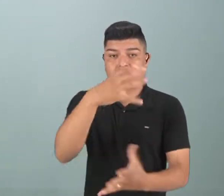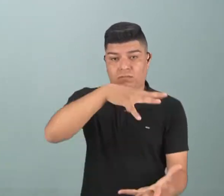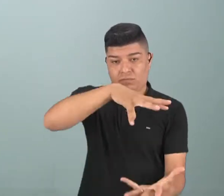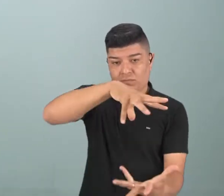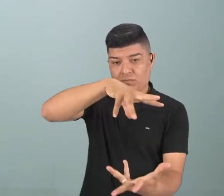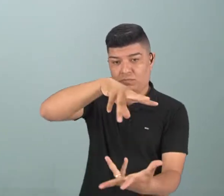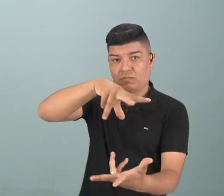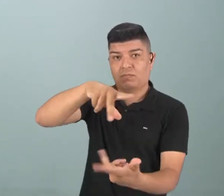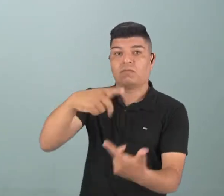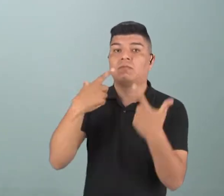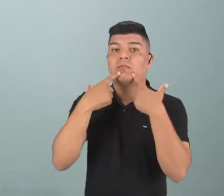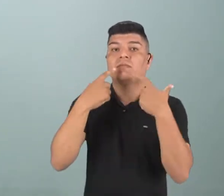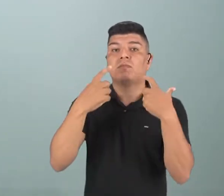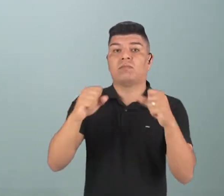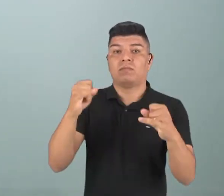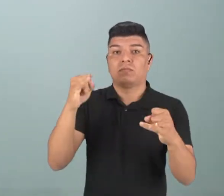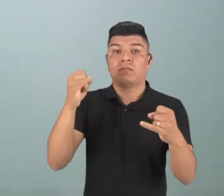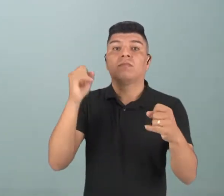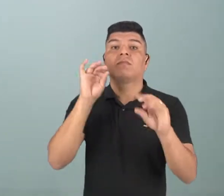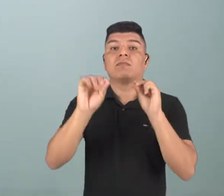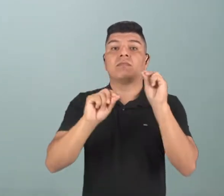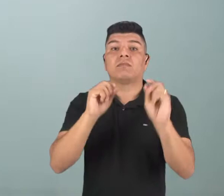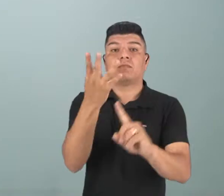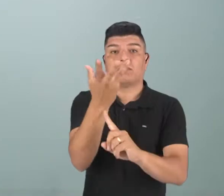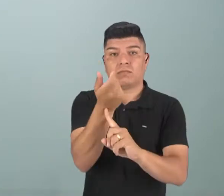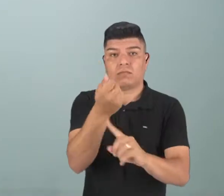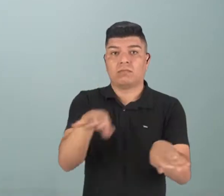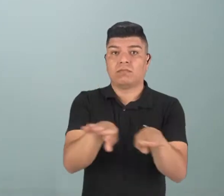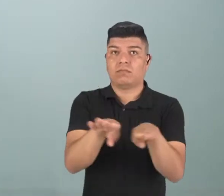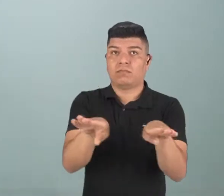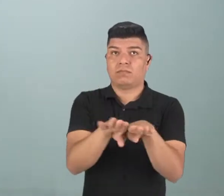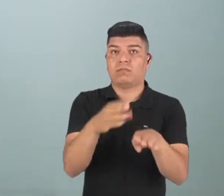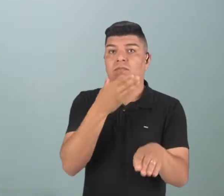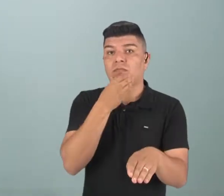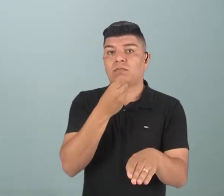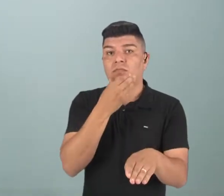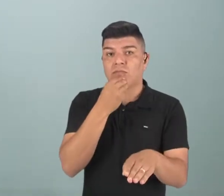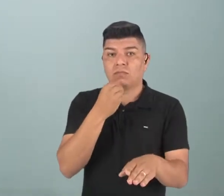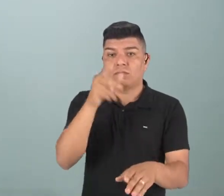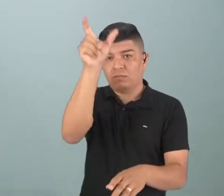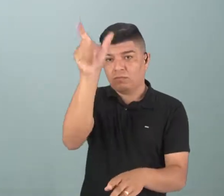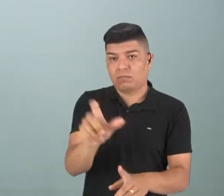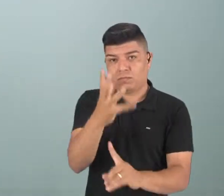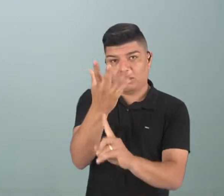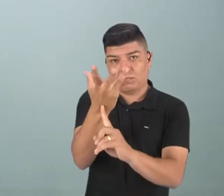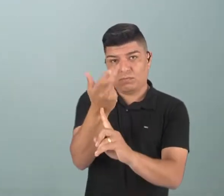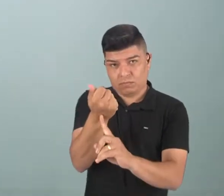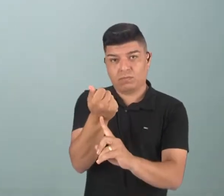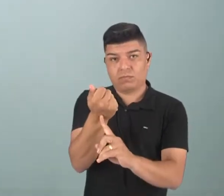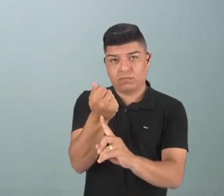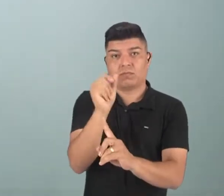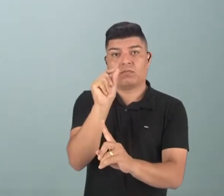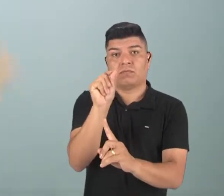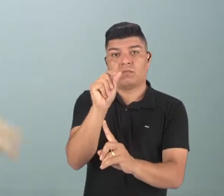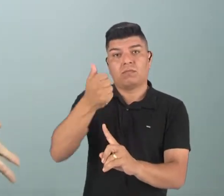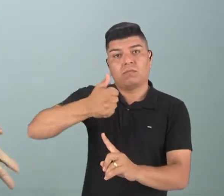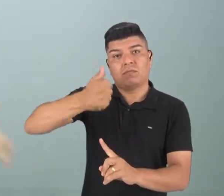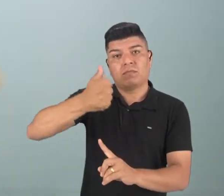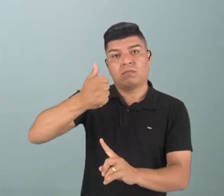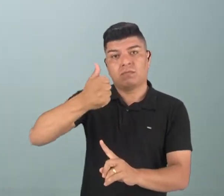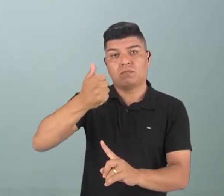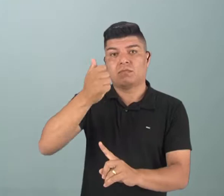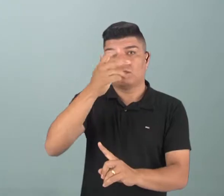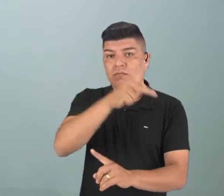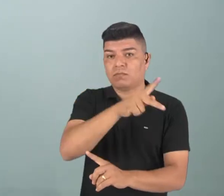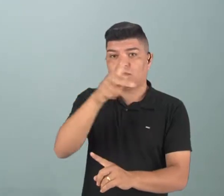e as linguagens artísticas nasceram com ele. O homem é um ser artístico. E eu costumo dizer que a arte vem em primeiro lugar.